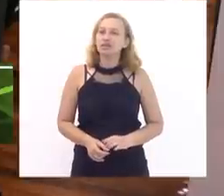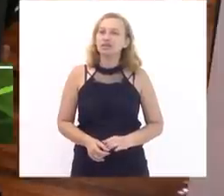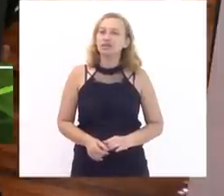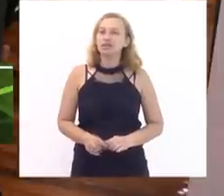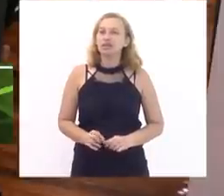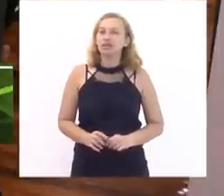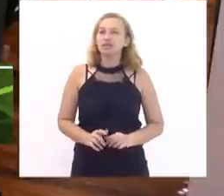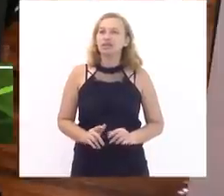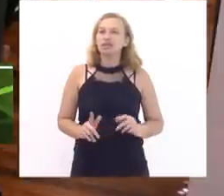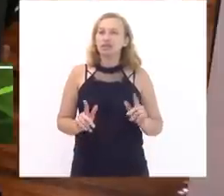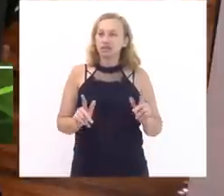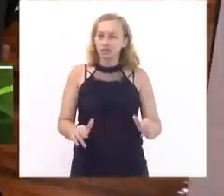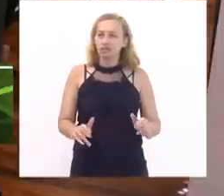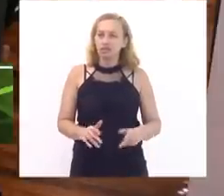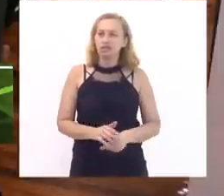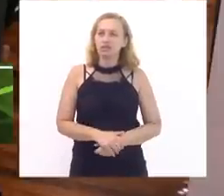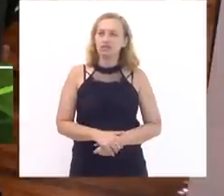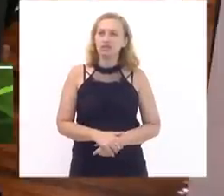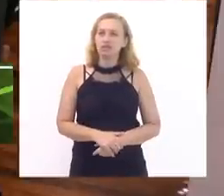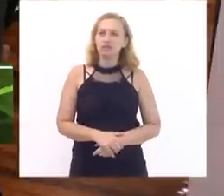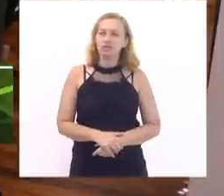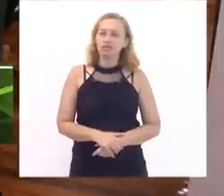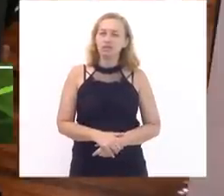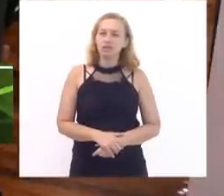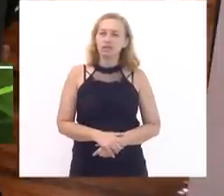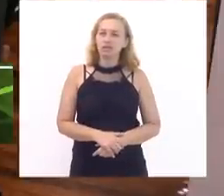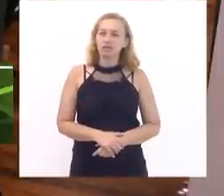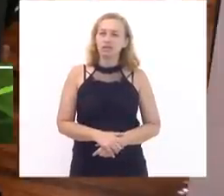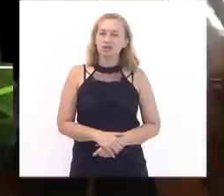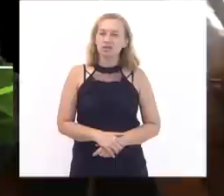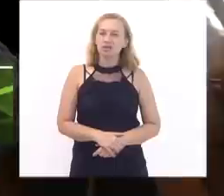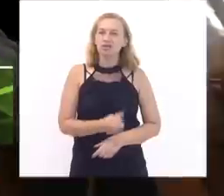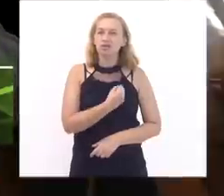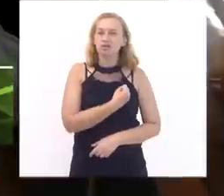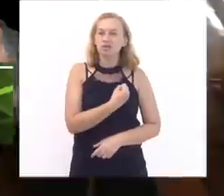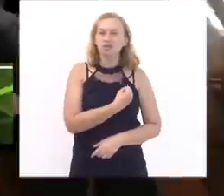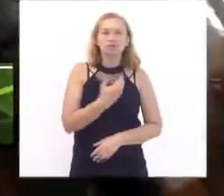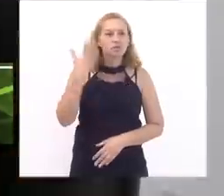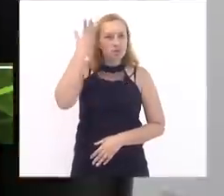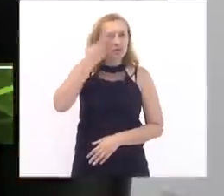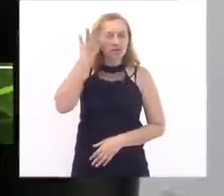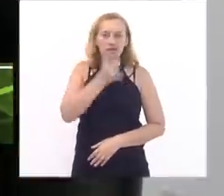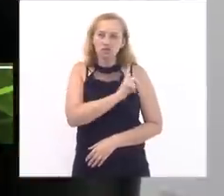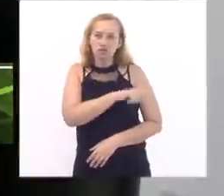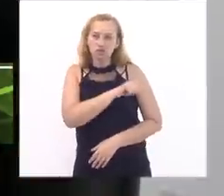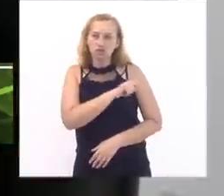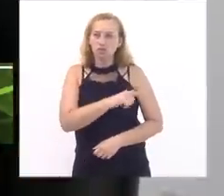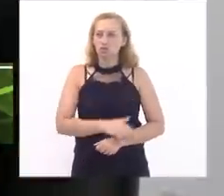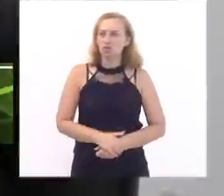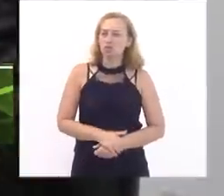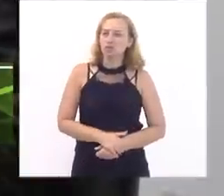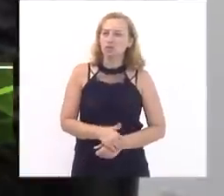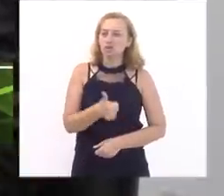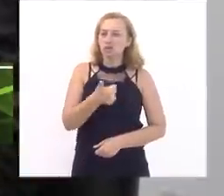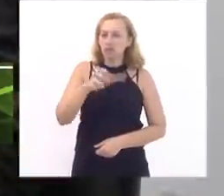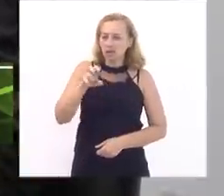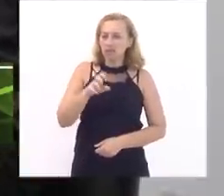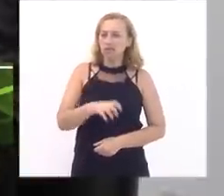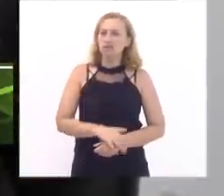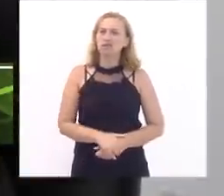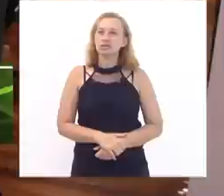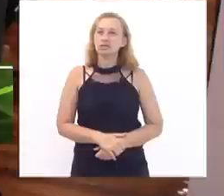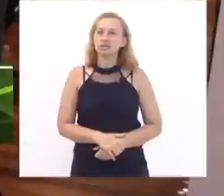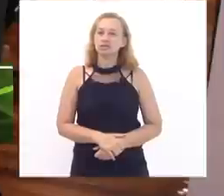Mesma coisa. Gestor, retira. Retira. Dá o mensagem. Número da mensagem do gestor, 15. Por favor. 15. Mensagem 15,